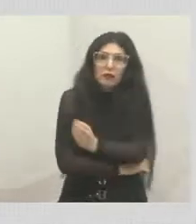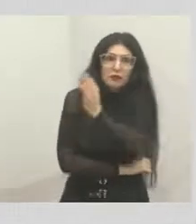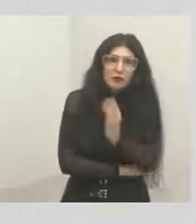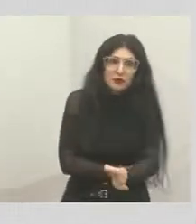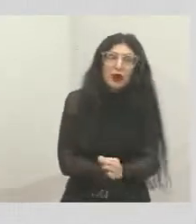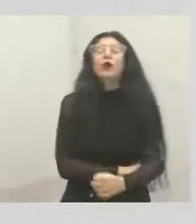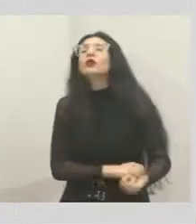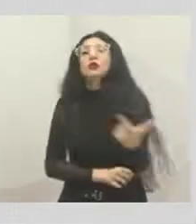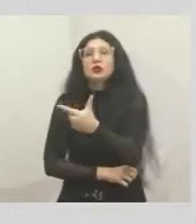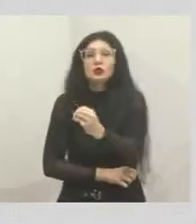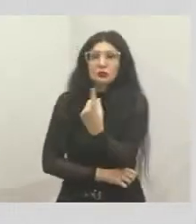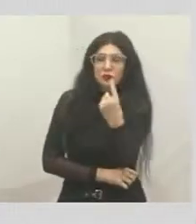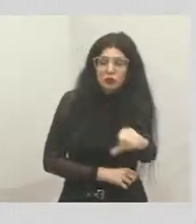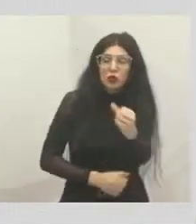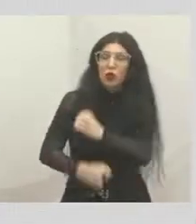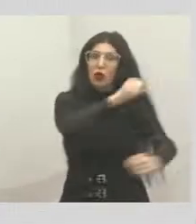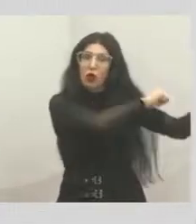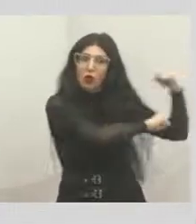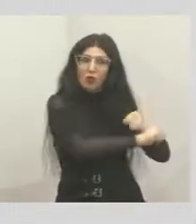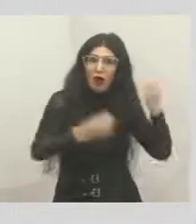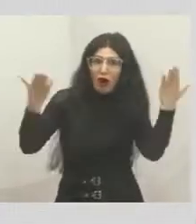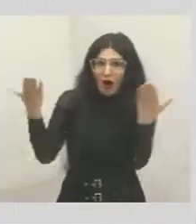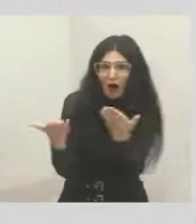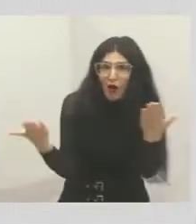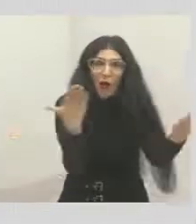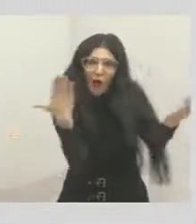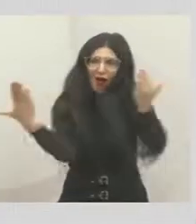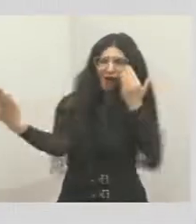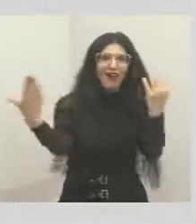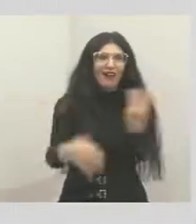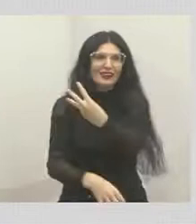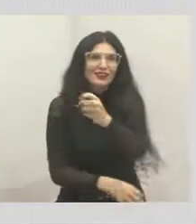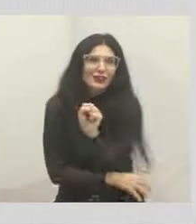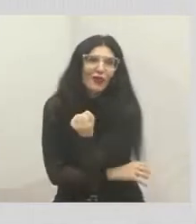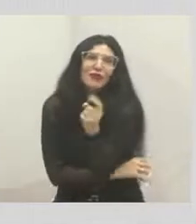42,69% de 2019, agora está em